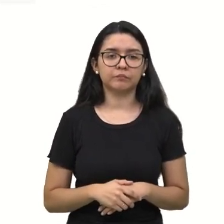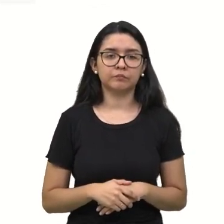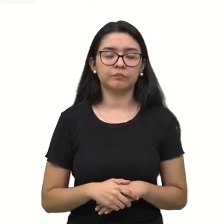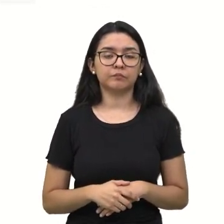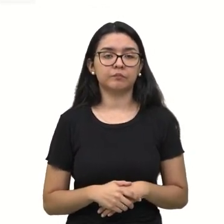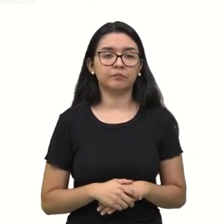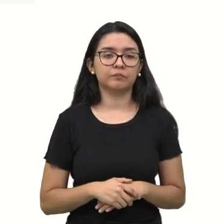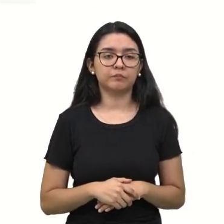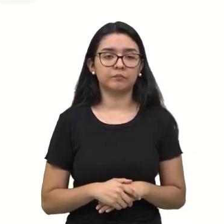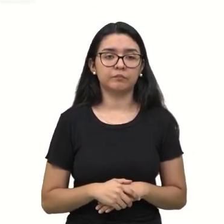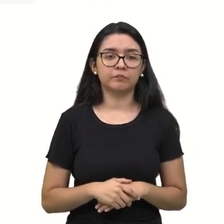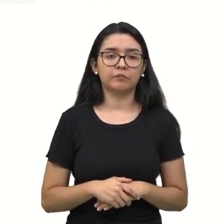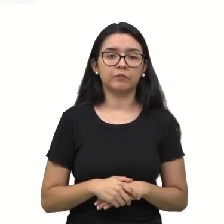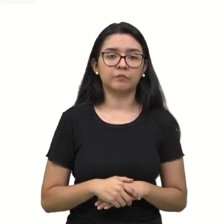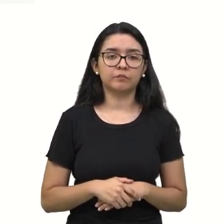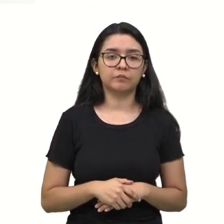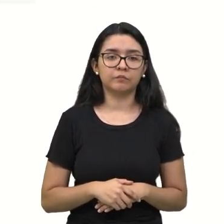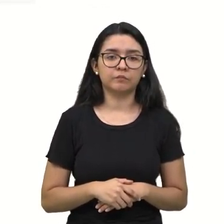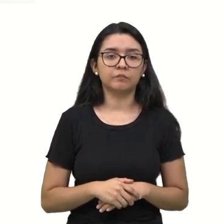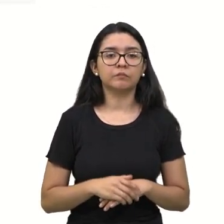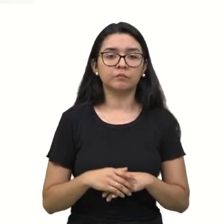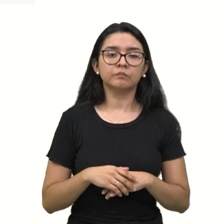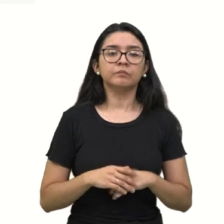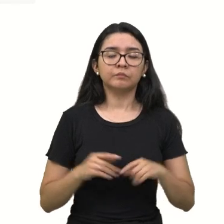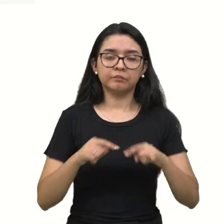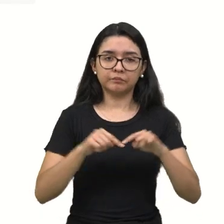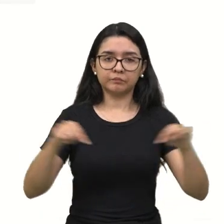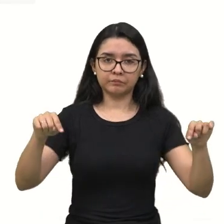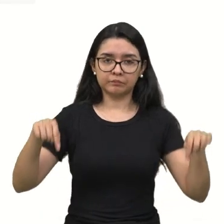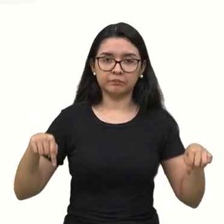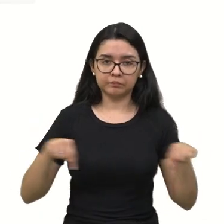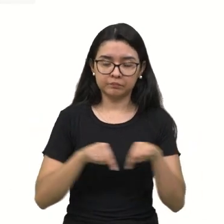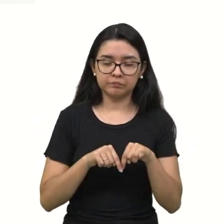temos aqui, qual é a forma de um retângulo? Essa daqui, ó.